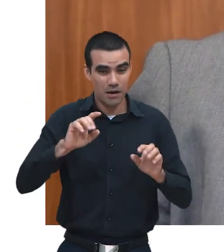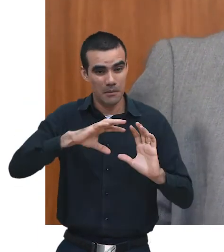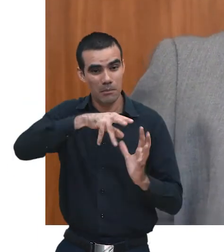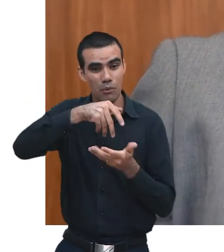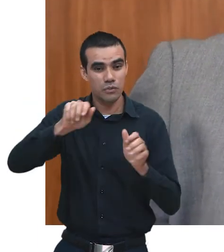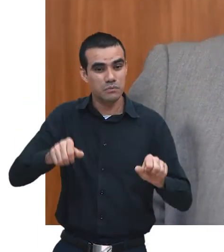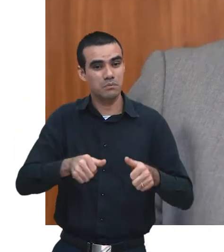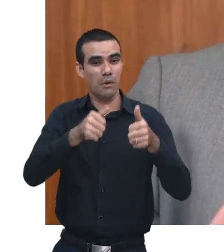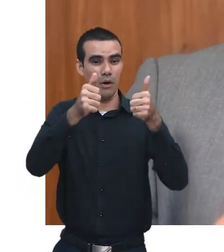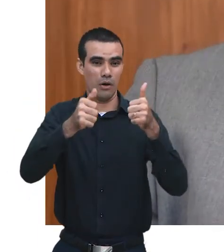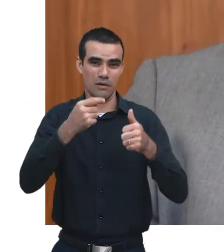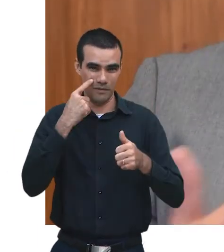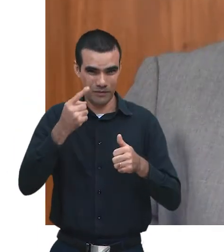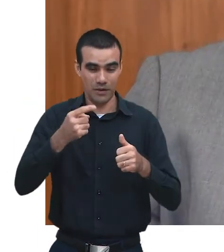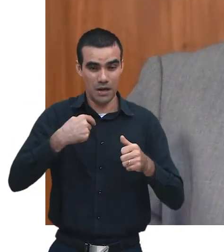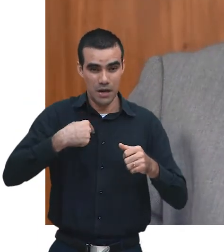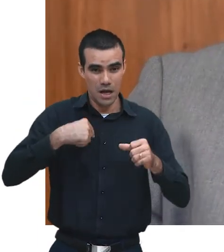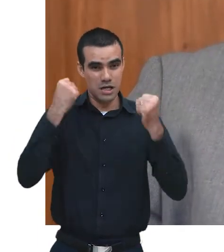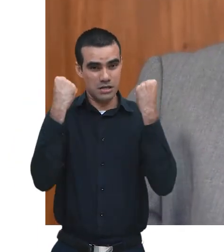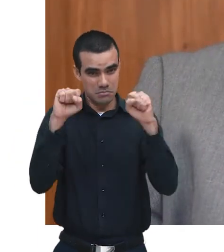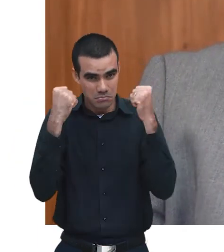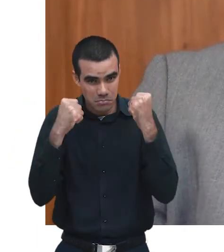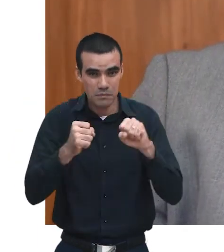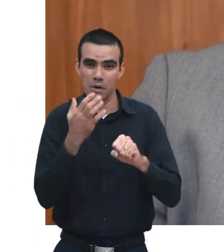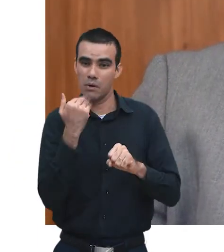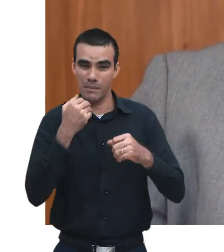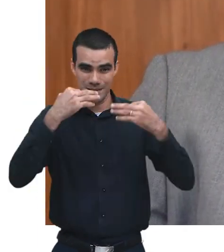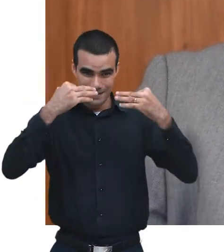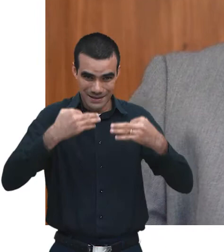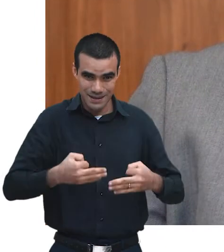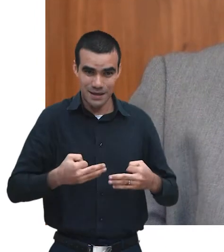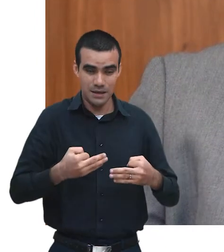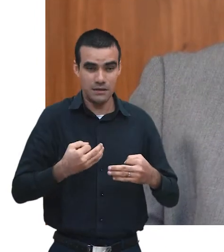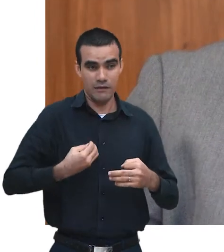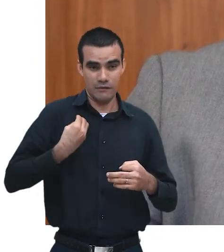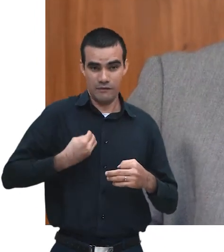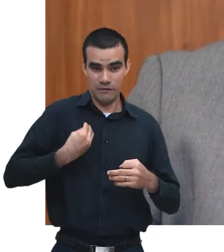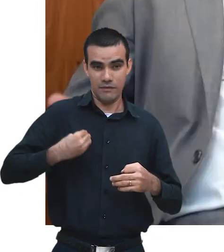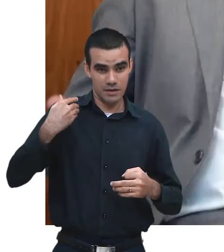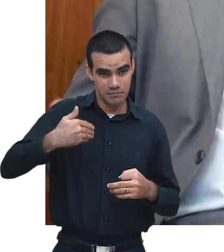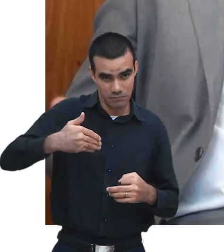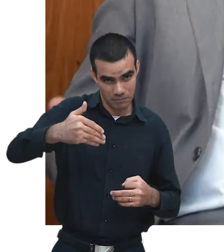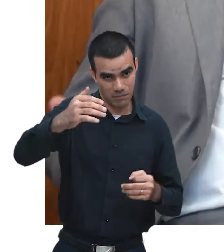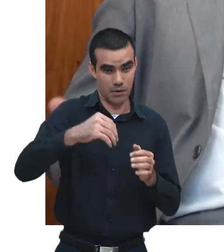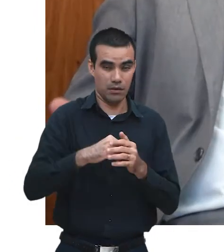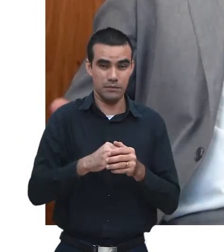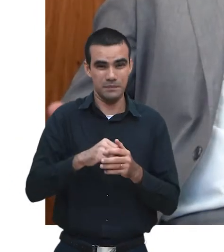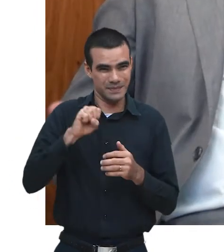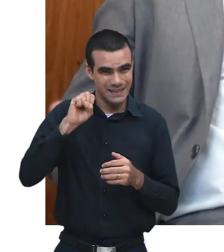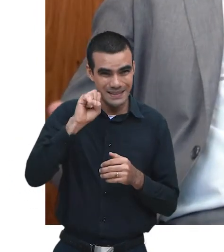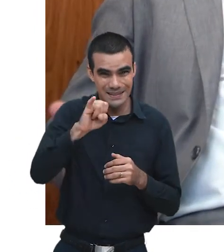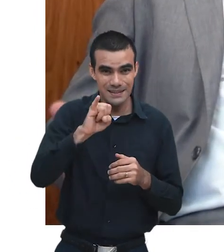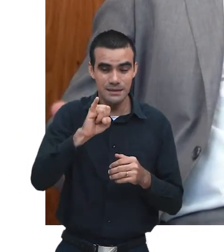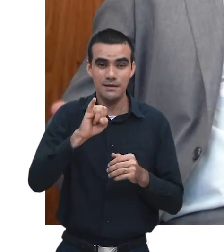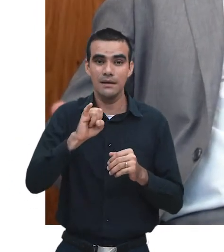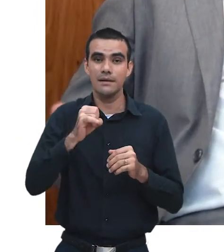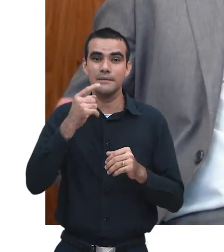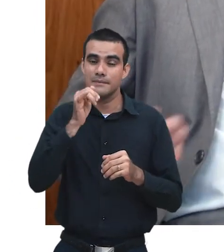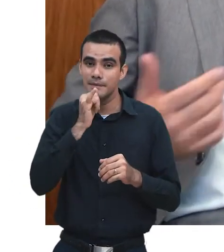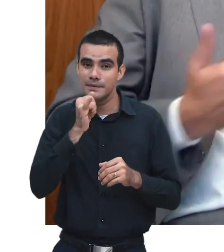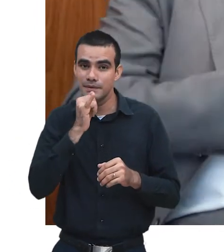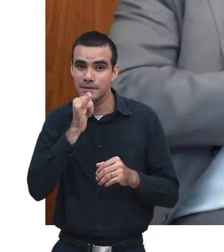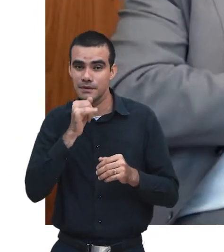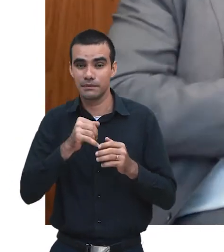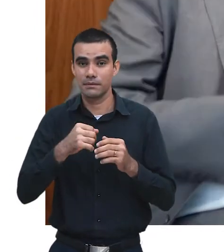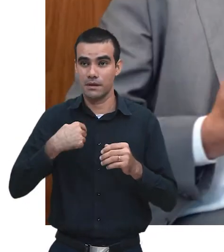o mundo melhor. Você concorda que aumentando a atividade física e a alimentação saudável, as pessoas vivem mais? E se, de novo, colocando um novo